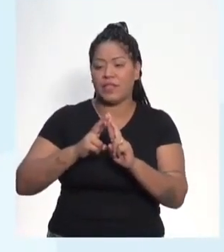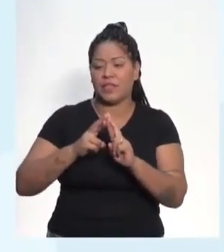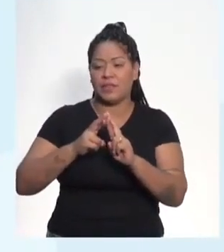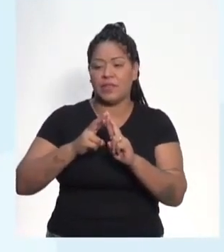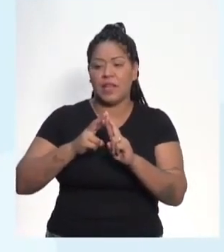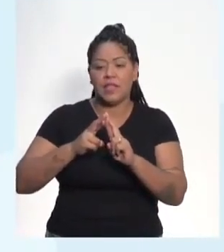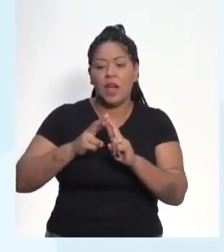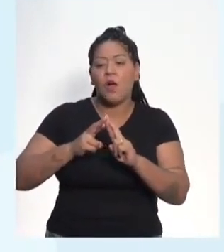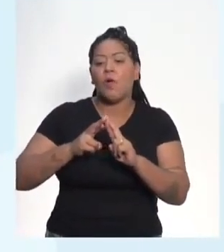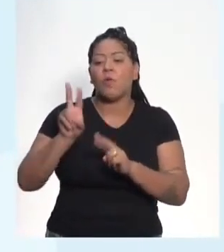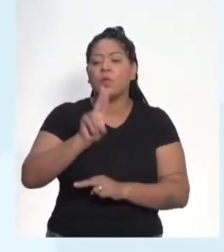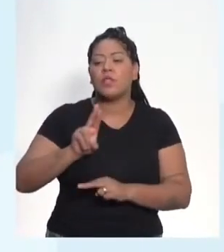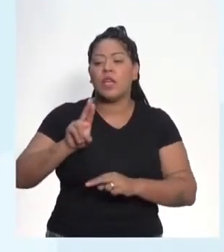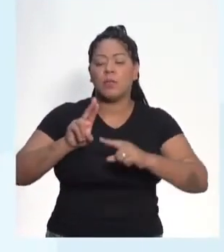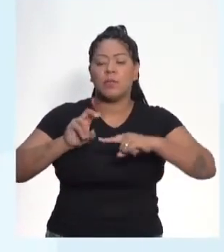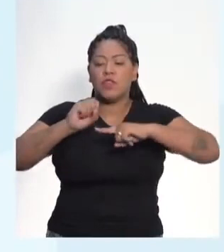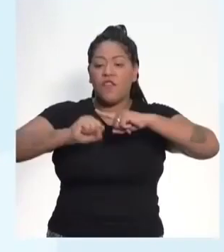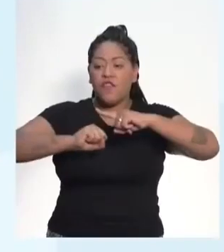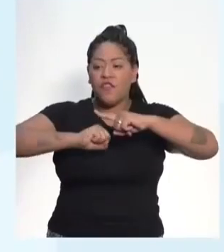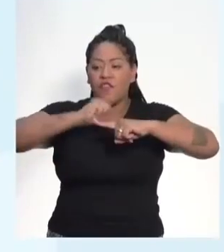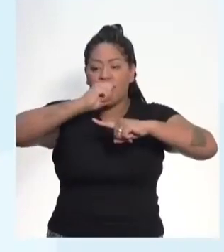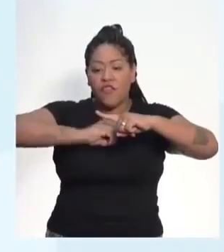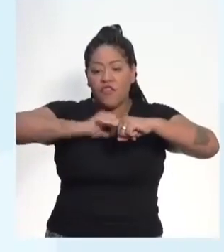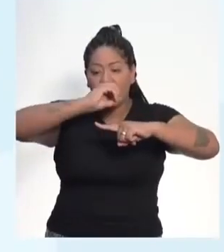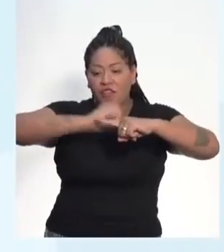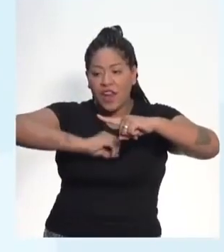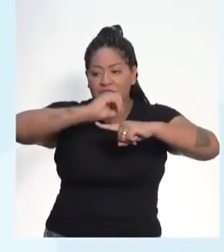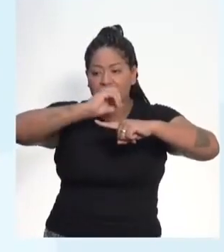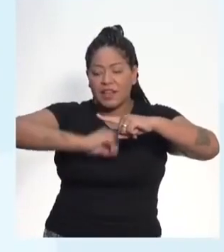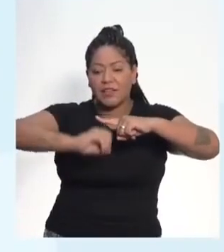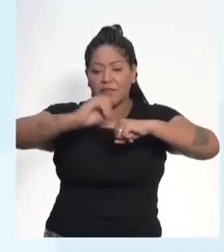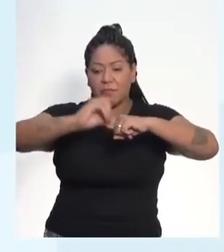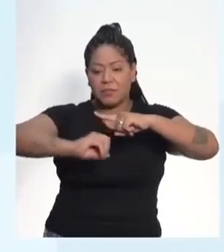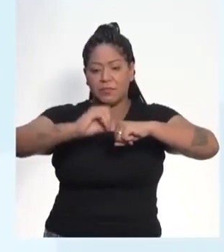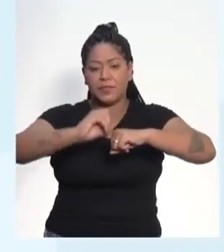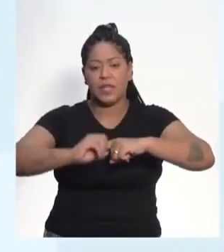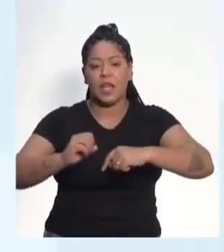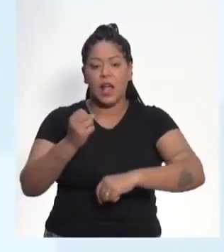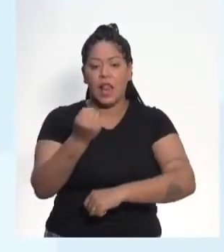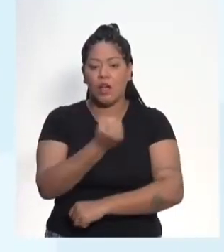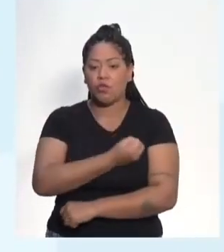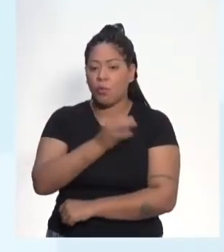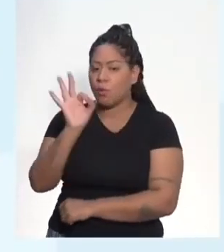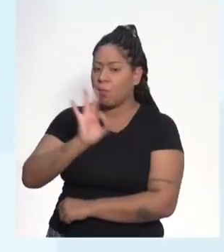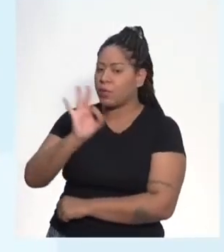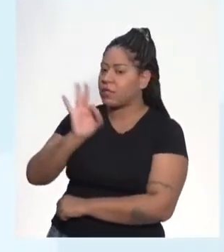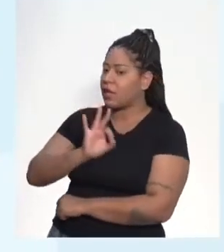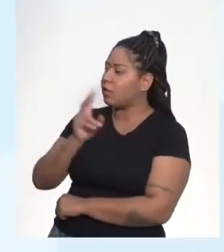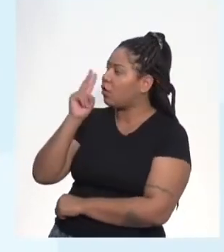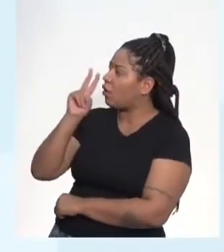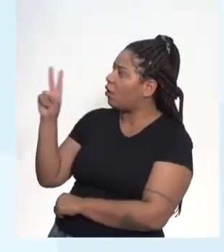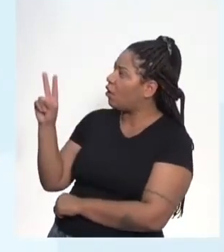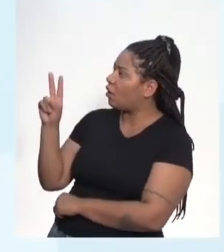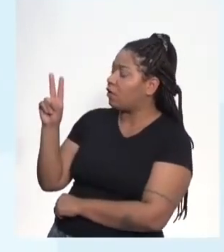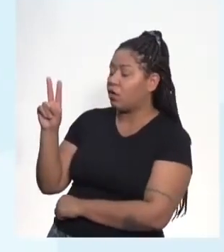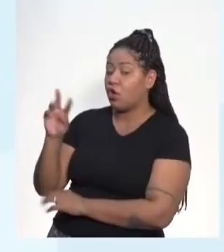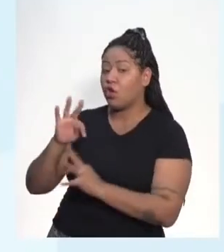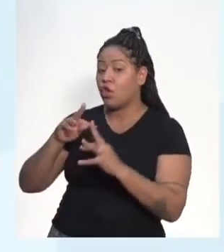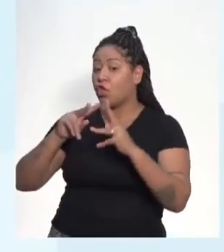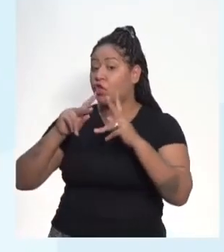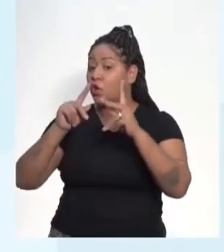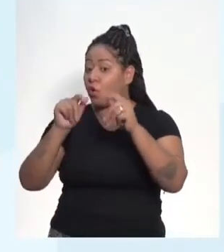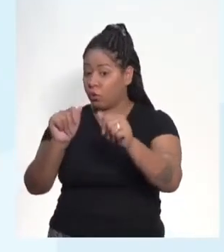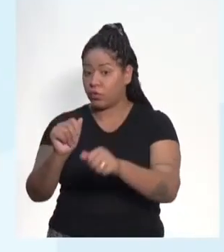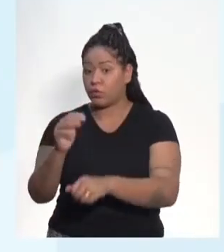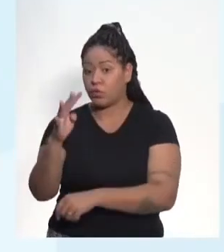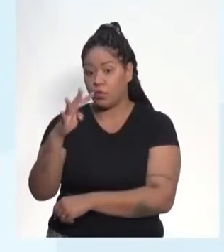denominador. Esse símbolo aqui, muito conhecido, tá? Representa aí o símbolo da porcentagem, mas eu brincava lá com os meus